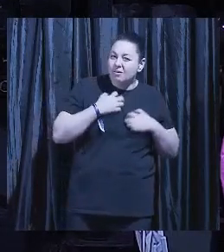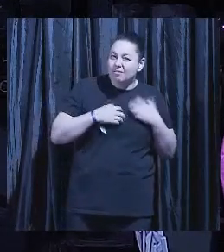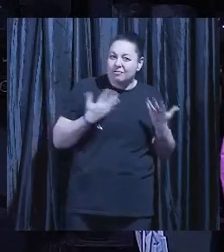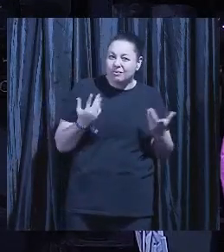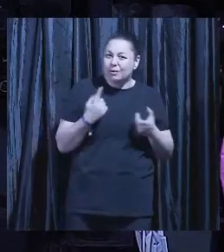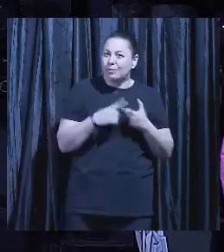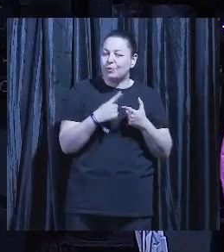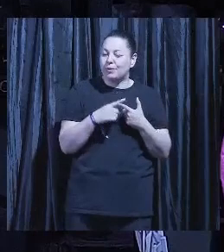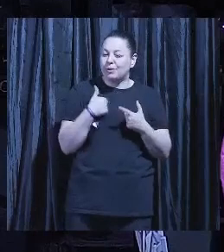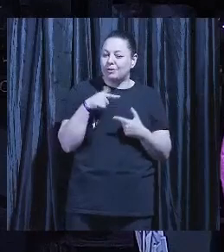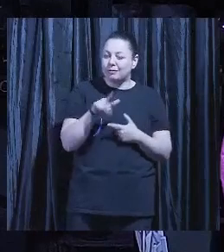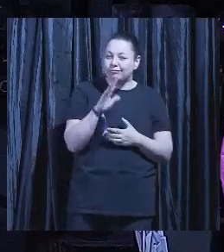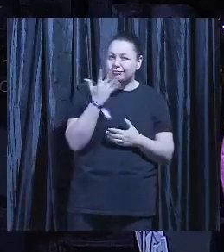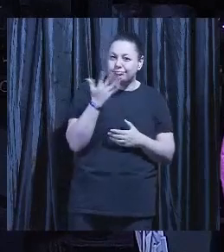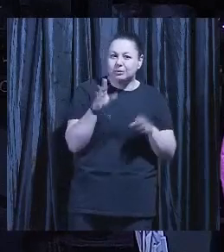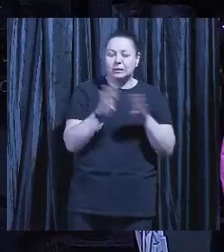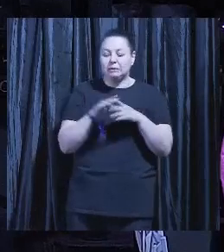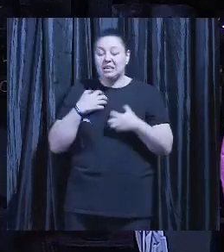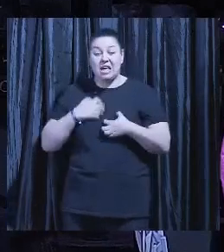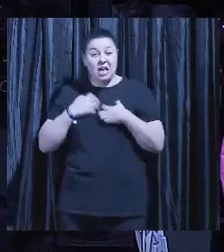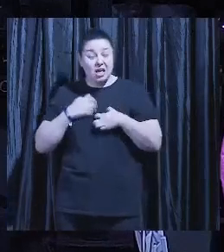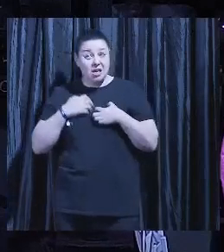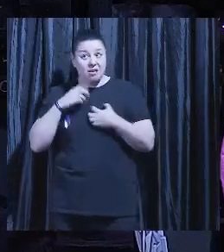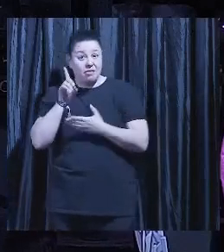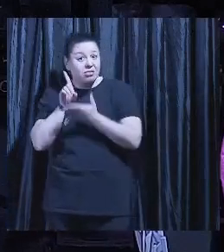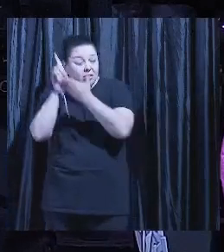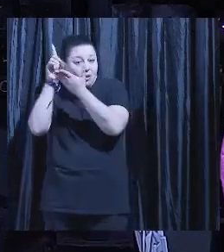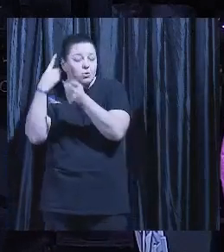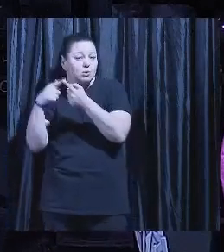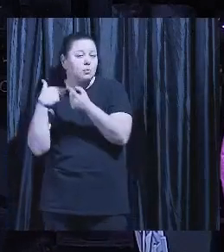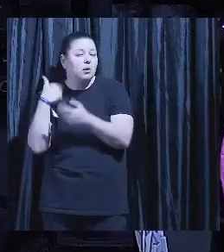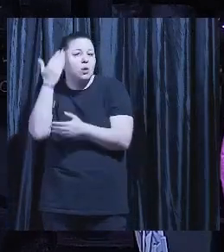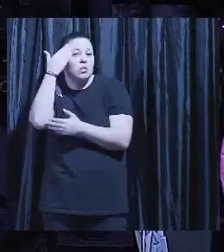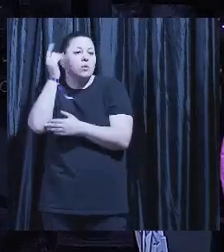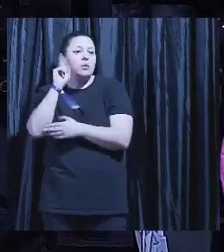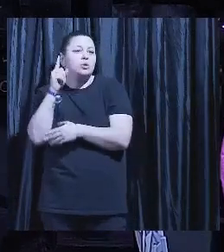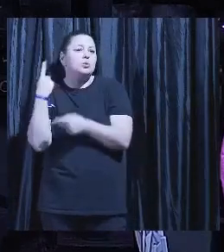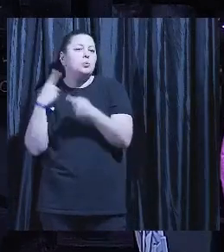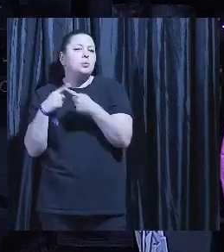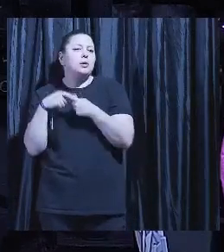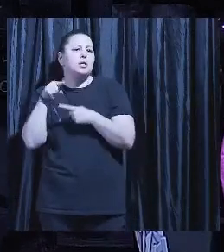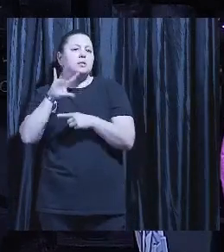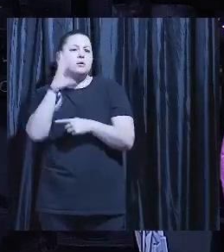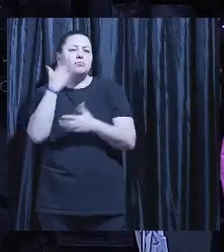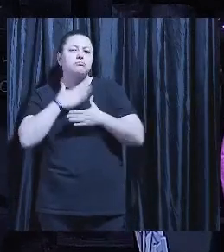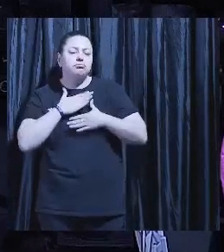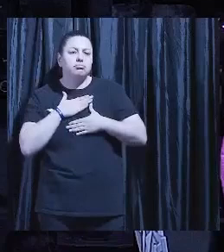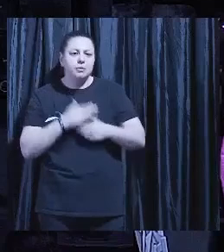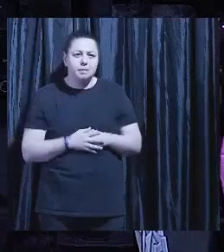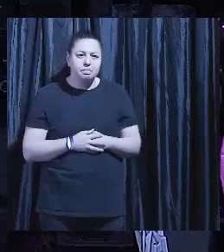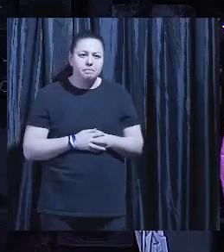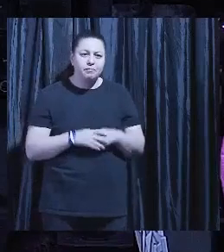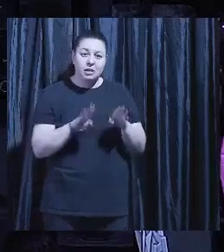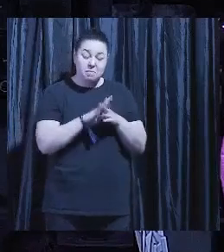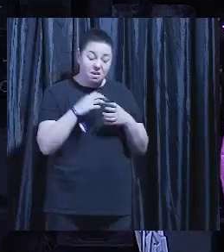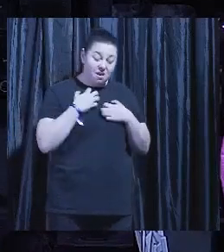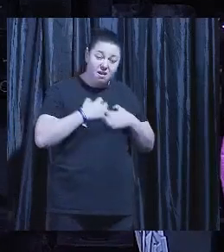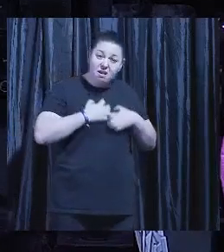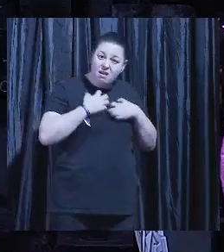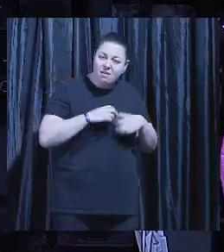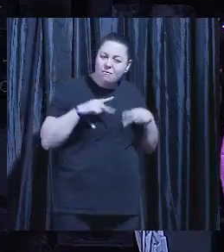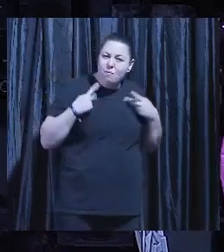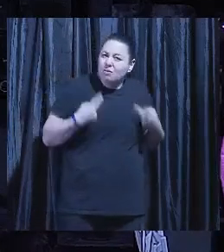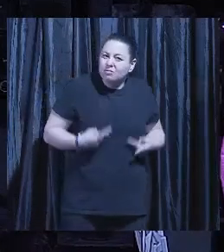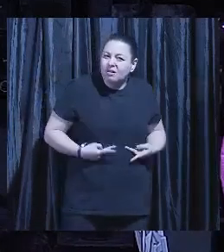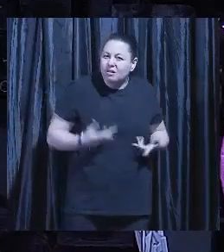por aquilo, raiva de Deus, porque eu não conseguia entender por que eu estava sendo colocada ali, raiva da humanidade, de saber que